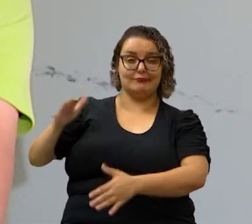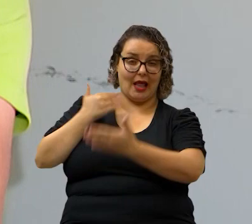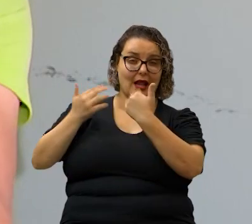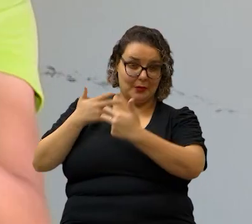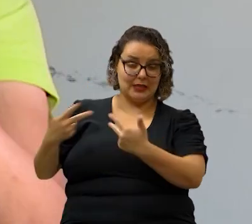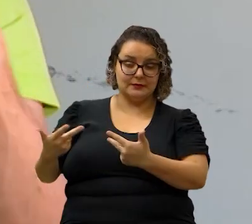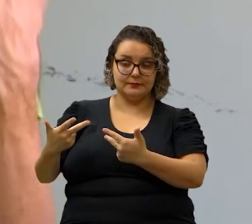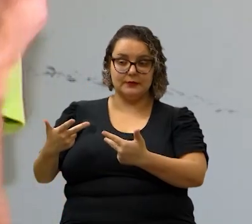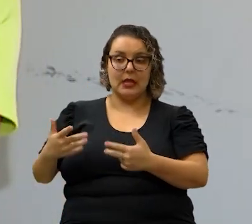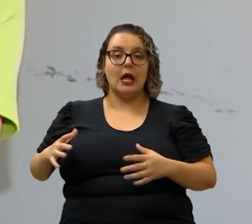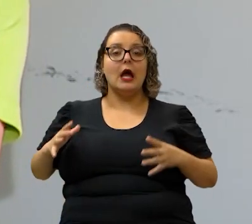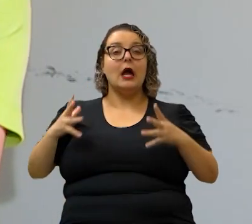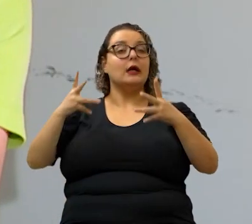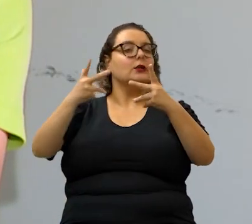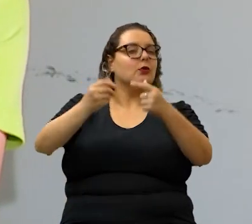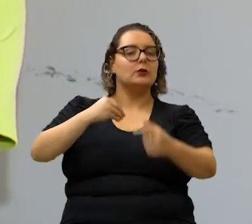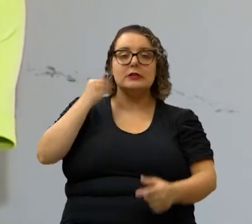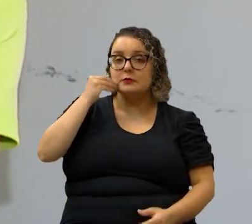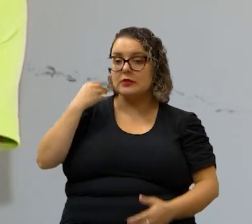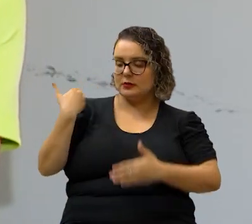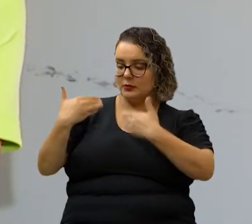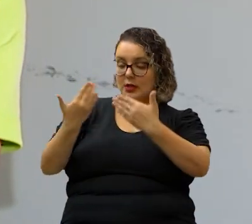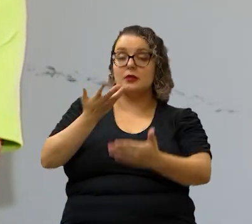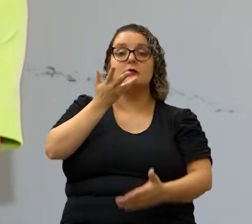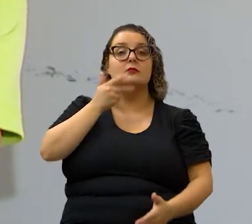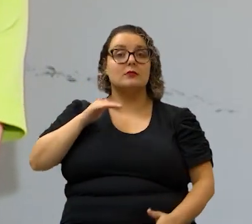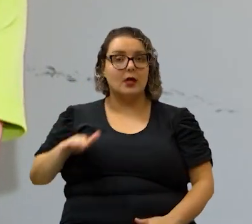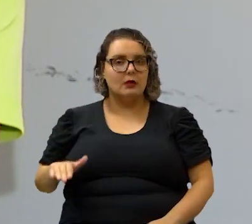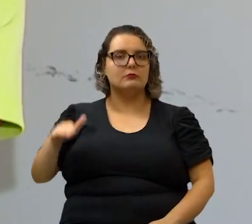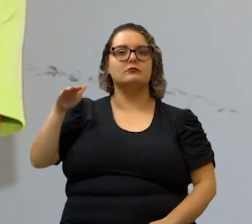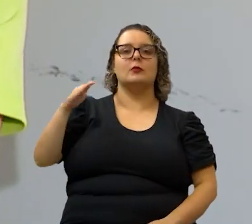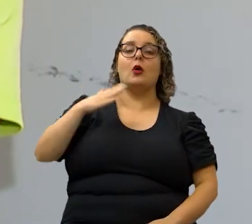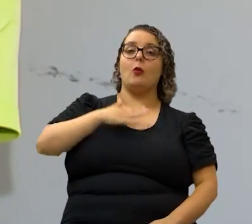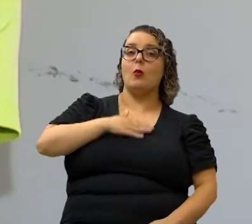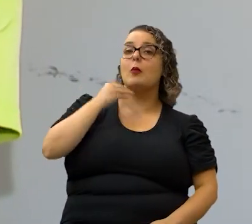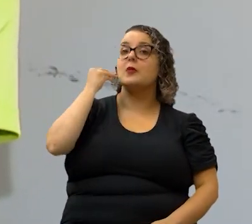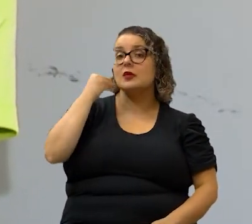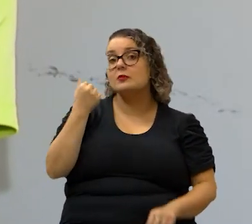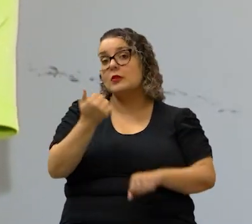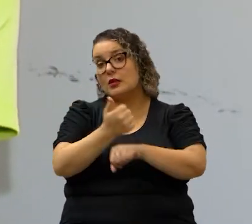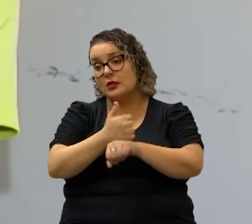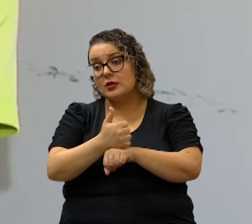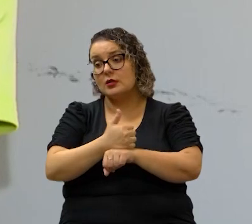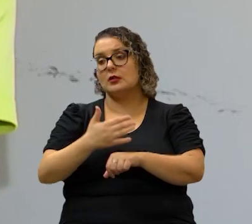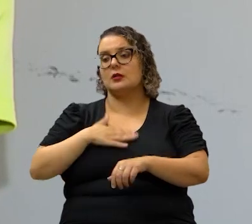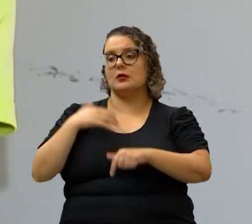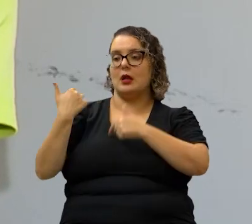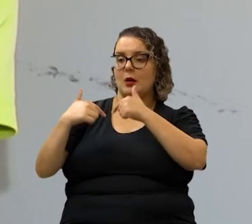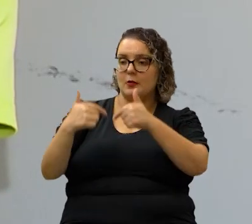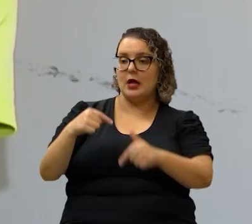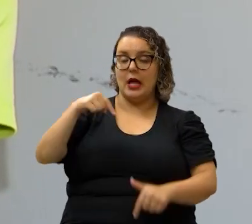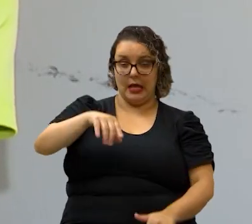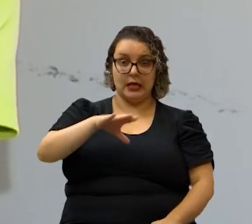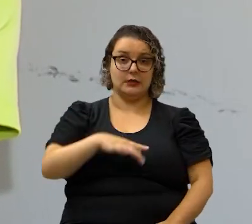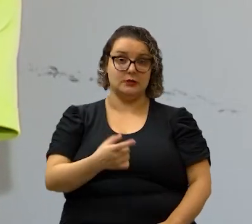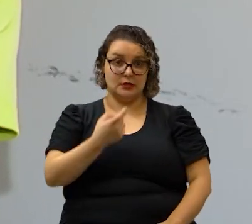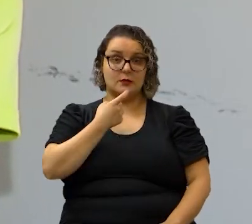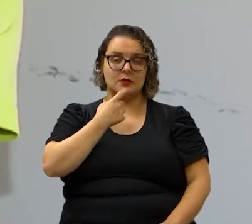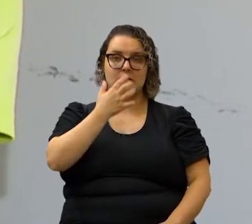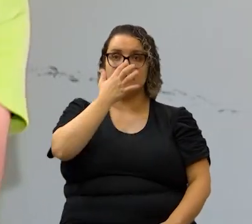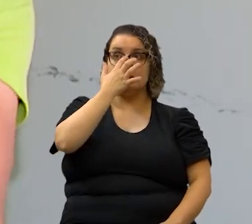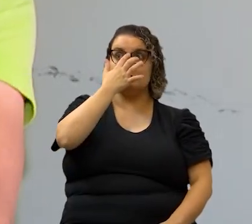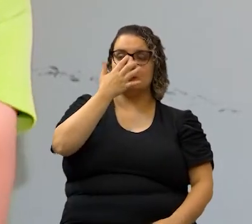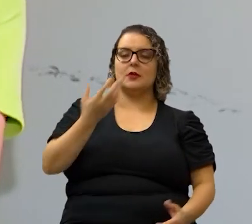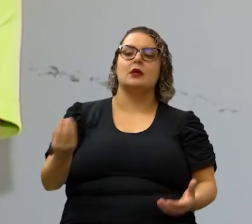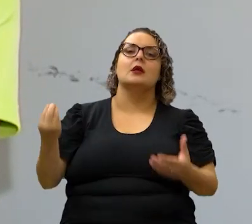eu meio que trouxe toda essa vivência, né, da minha infância com a minha experiência profissional, da minha carreira aqui em Campinas,